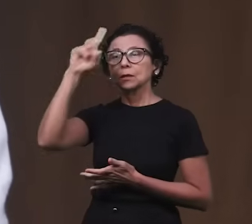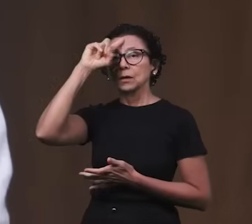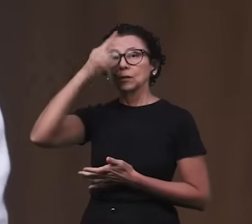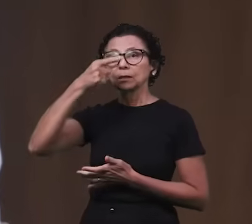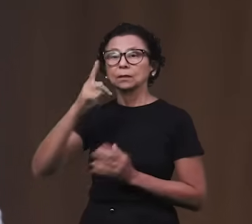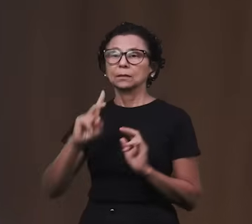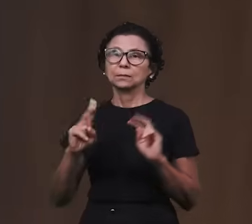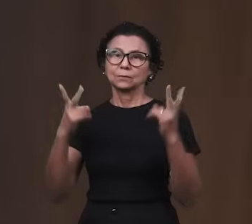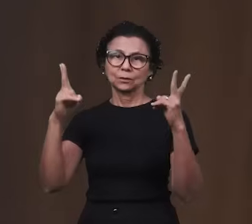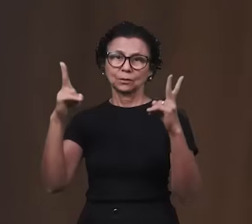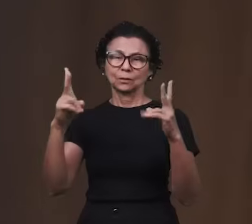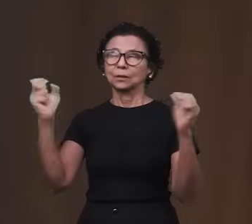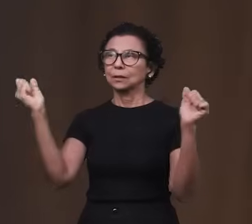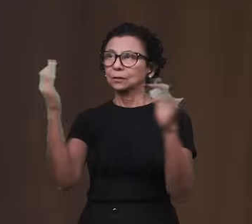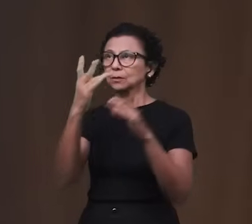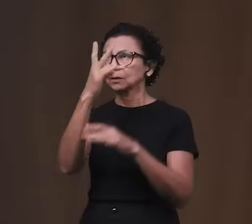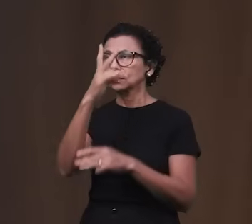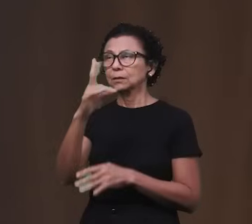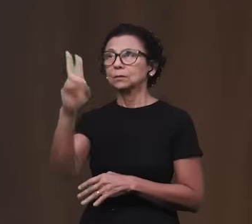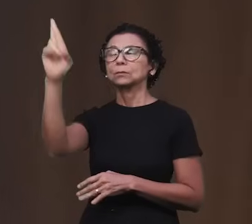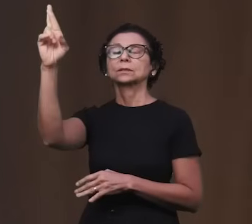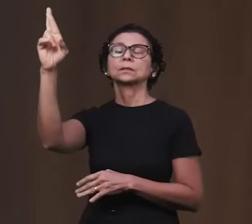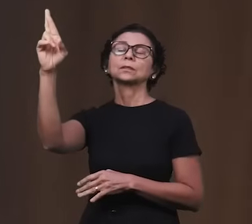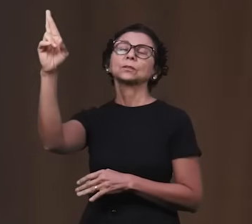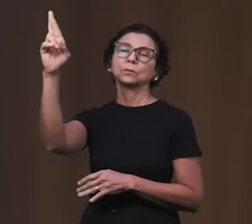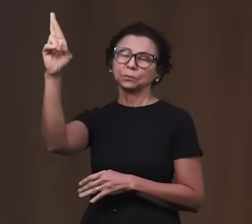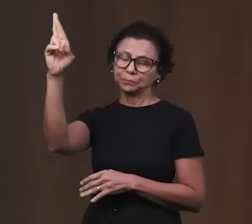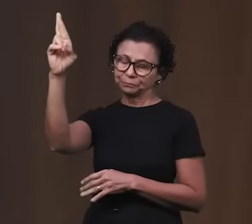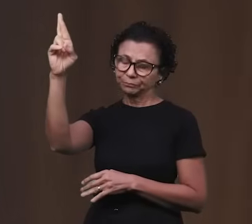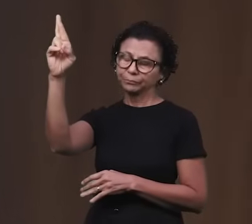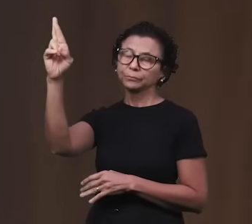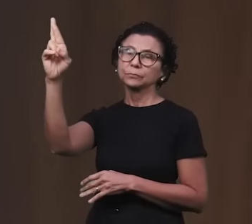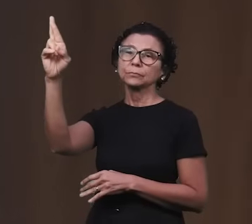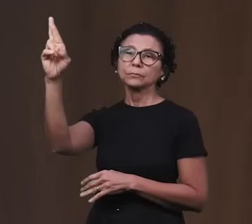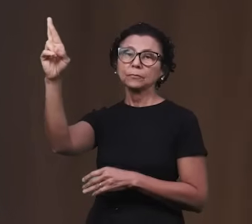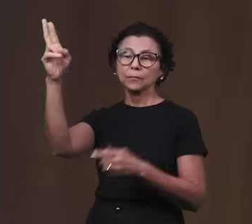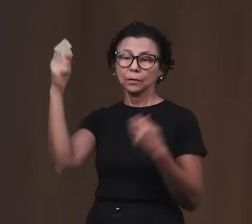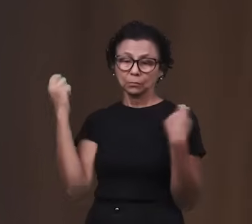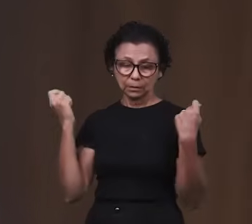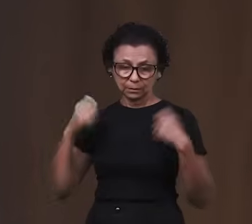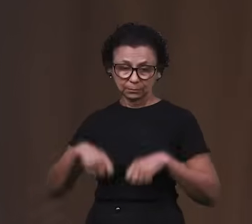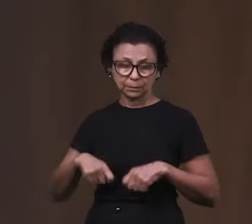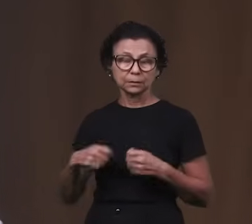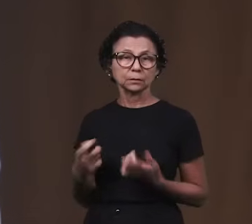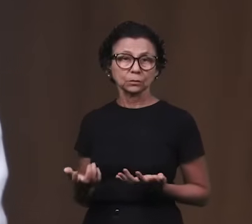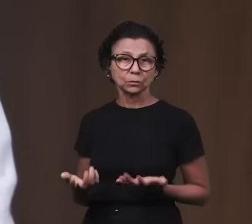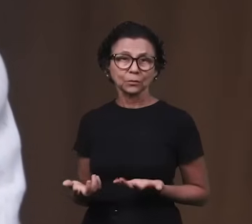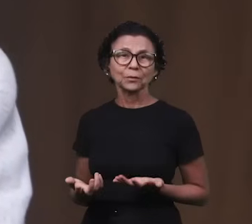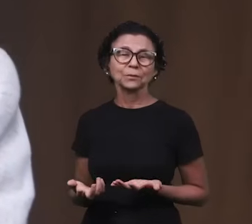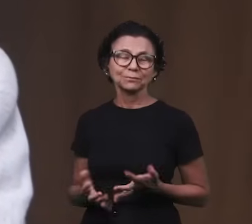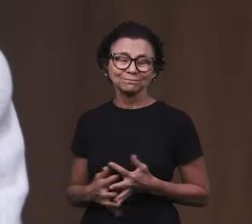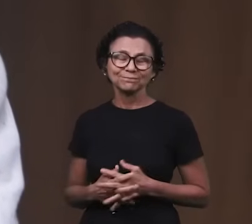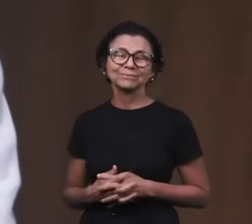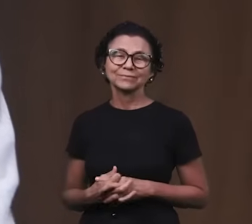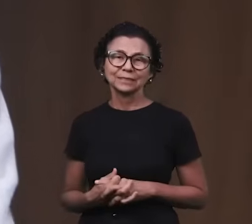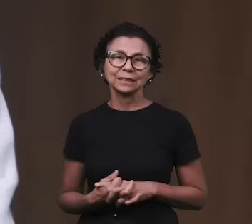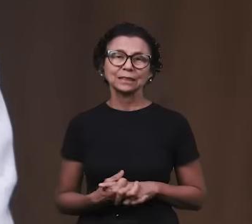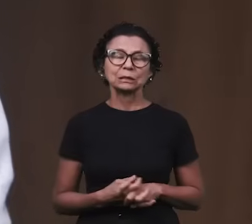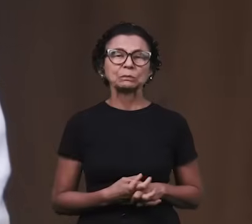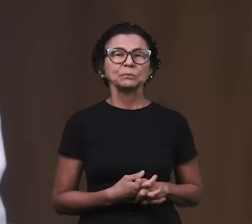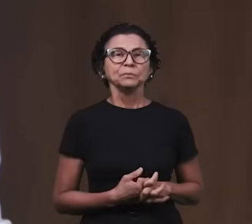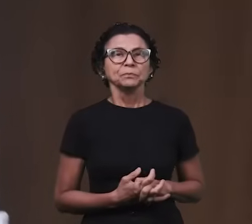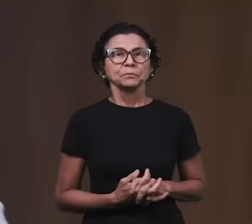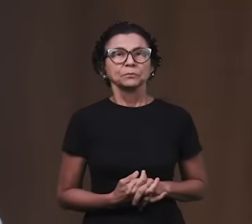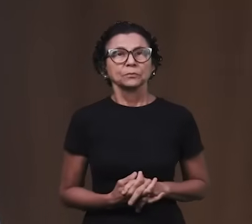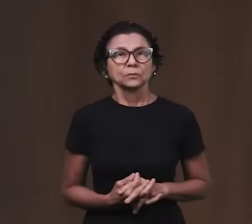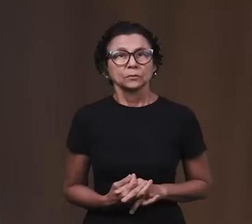A glória é do Senhor, é nossa, que nos deu condição de realizar esse trabalho dentro de casa,